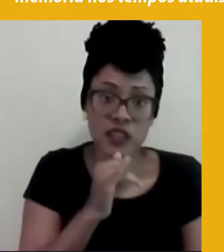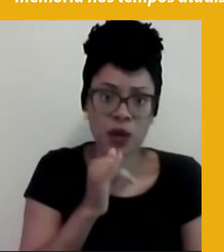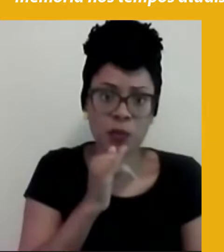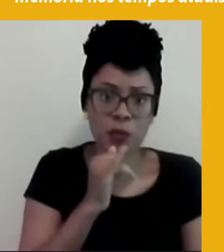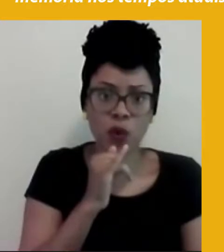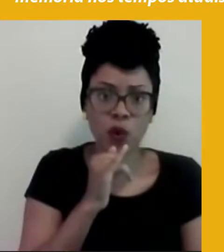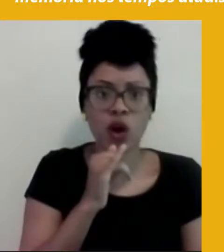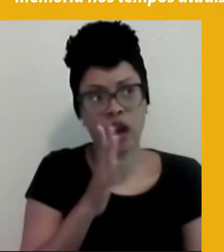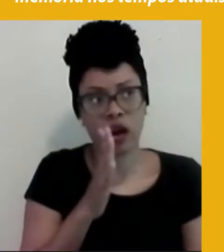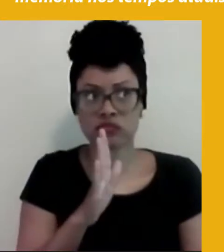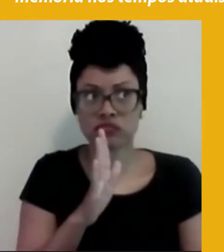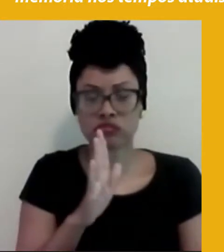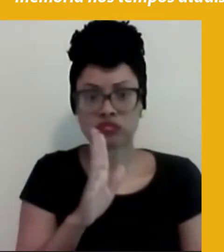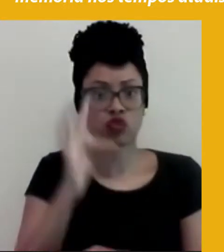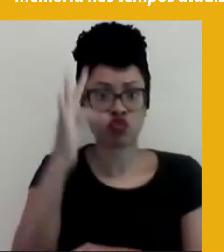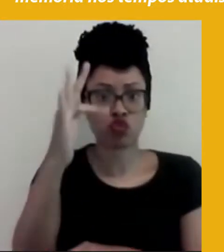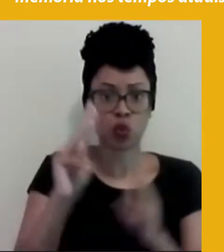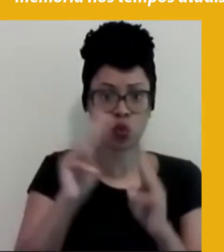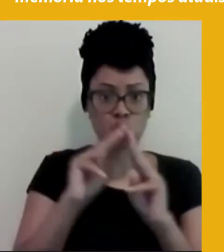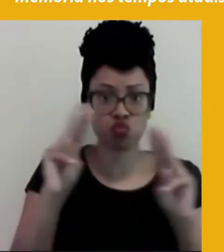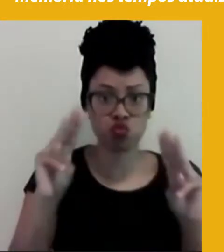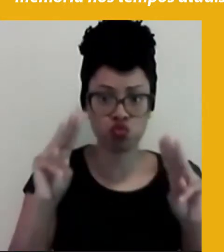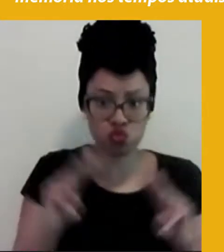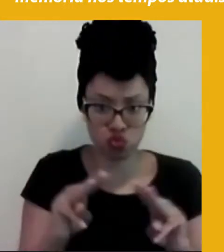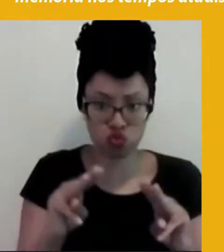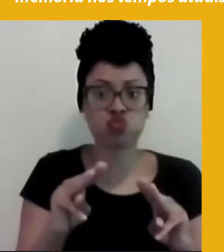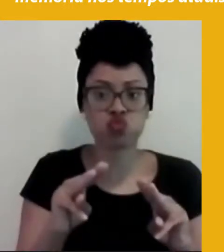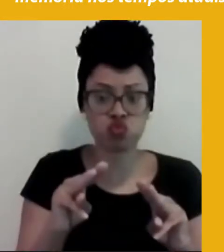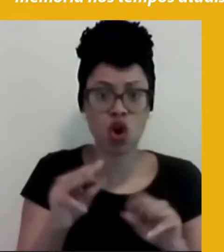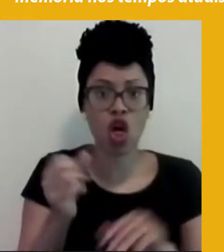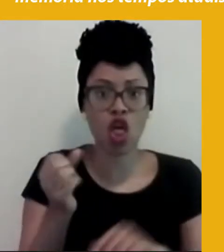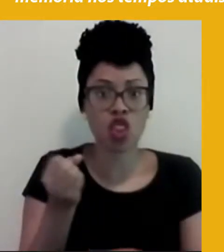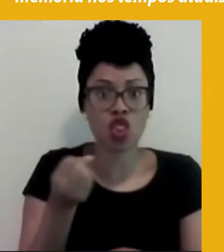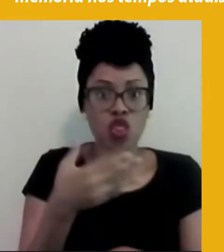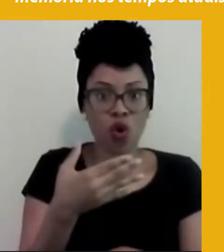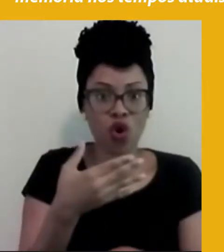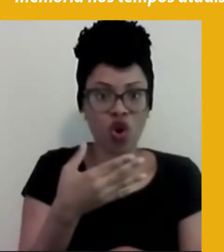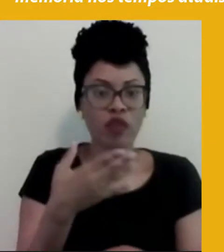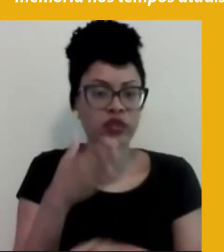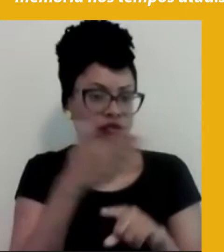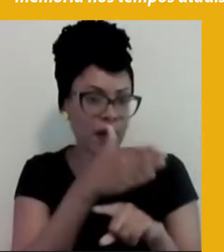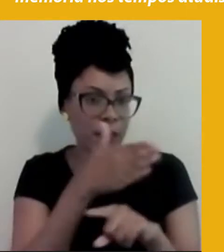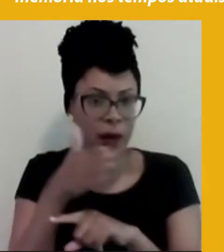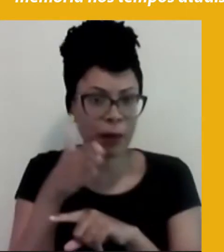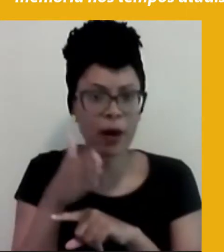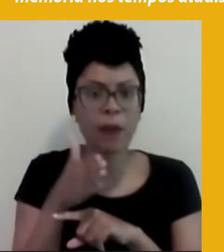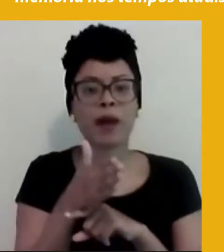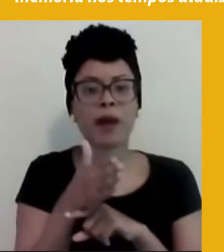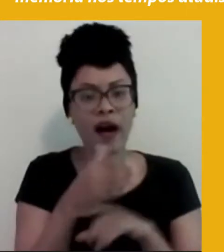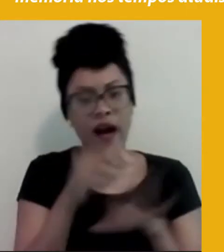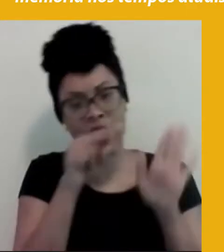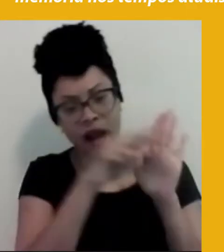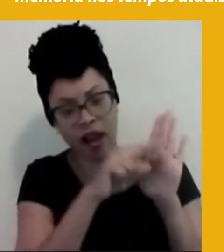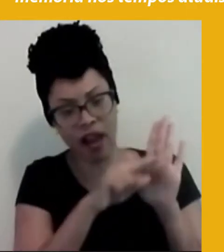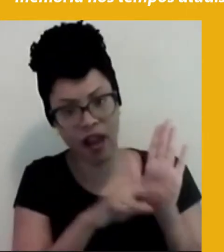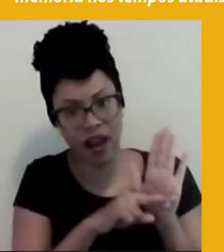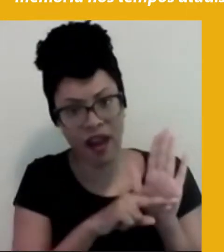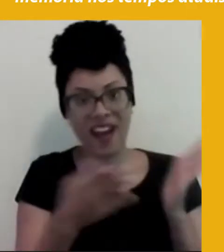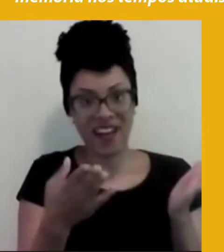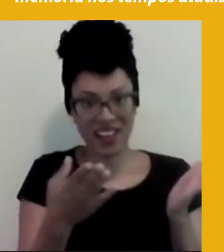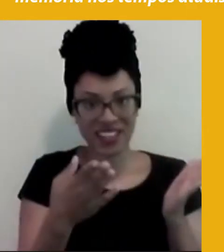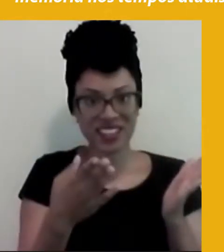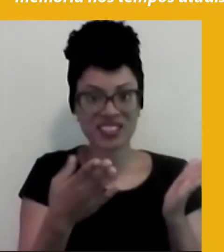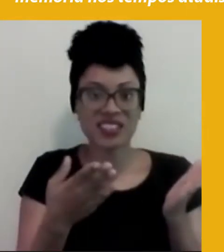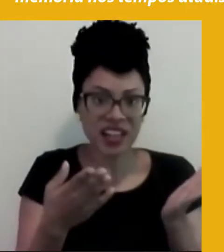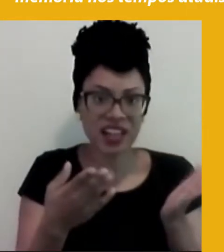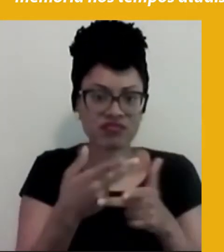estejam se preparando para um novo protocolo. Mas é muito mais do que isso. Né? O museu tem que ser um lugar